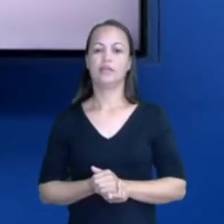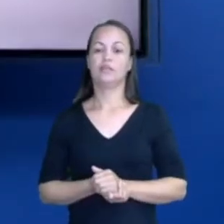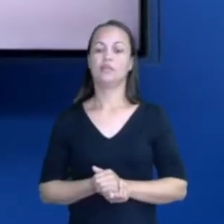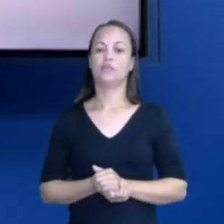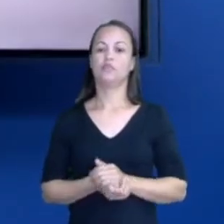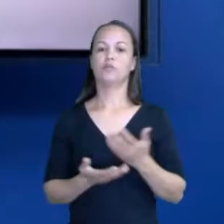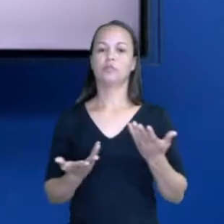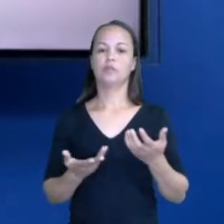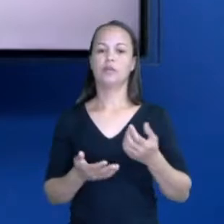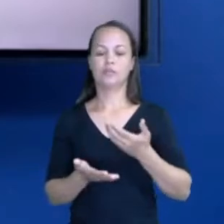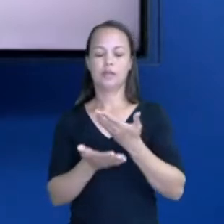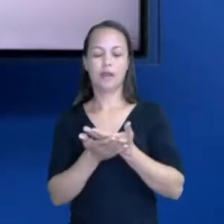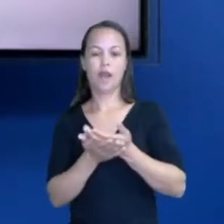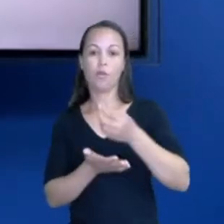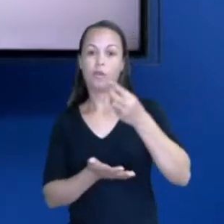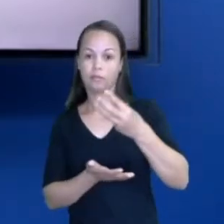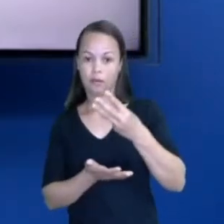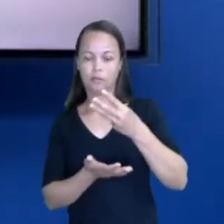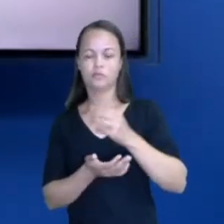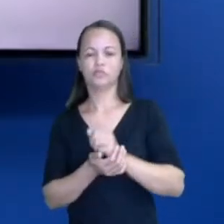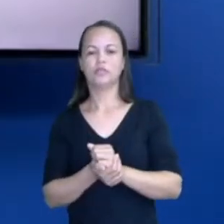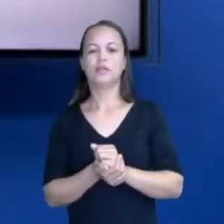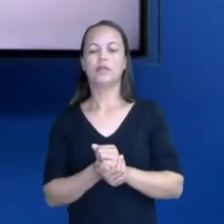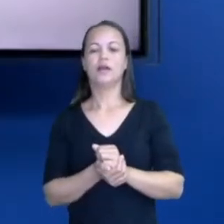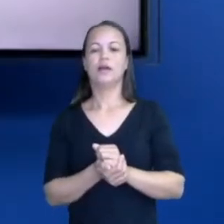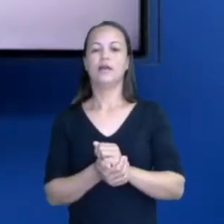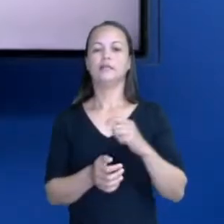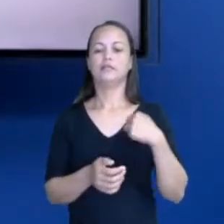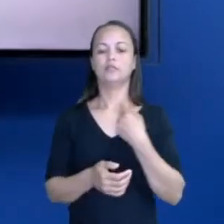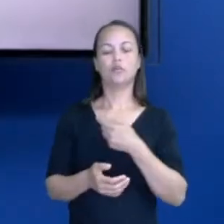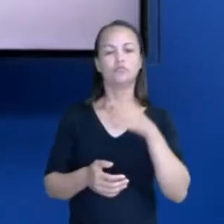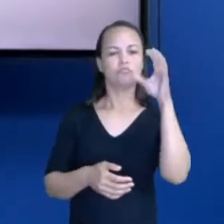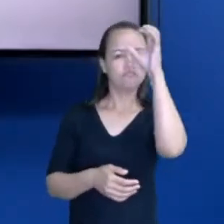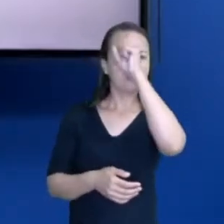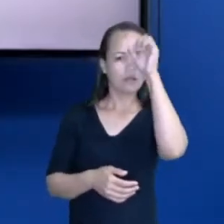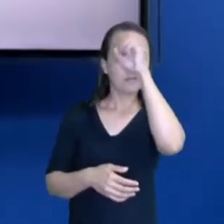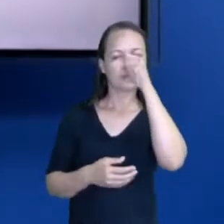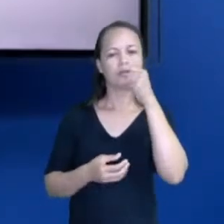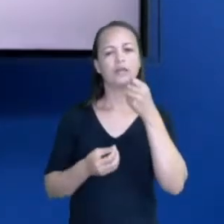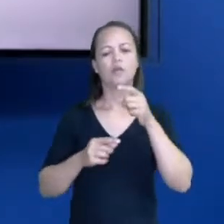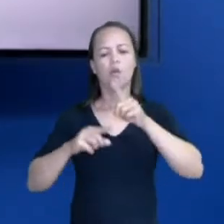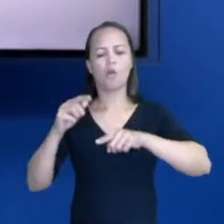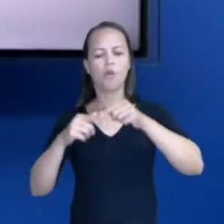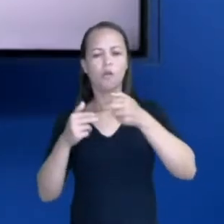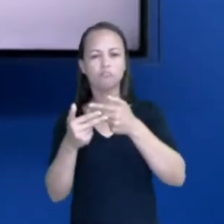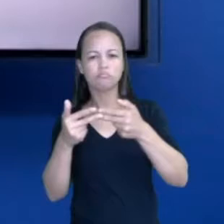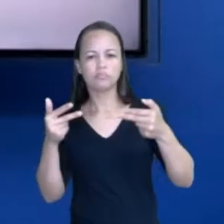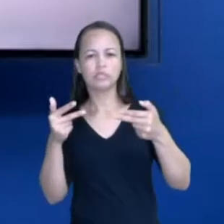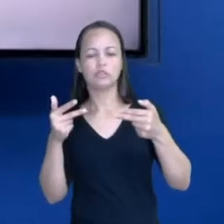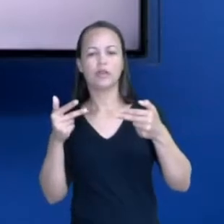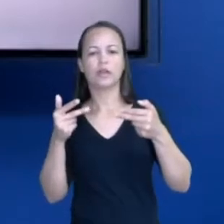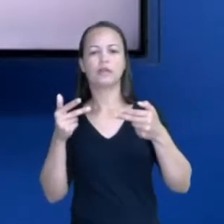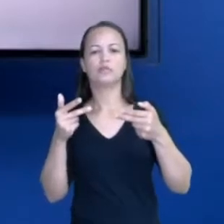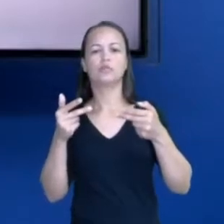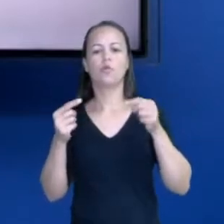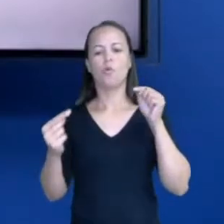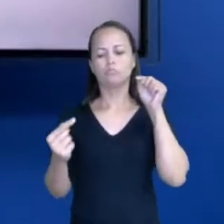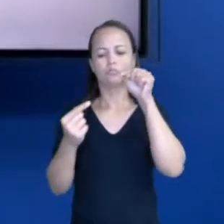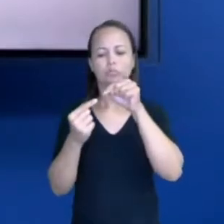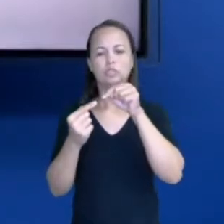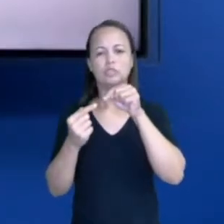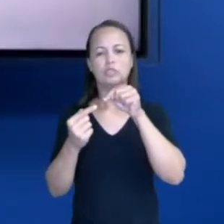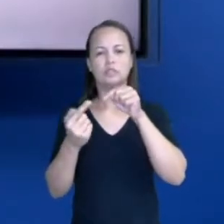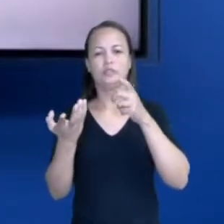nossa terceira aula, na verdade. Essa nossa terceira aula, nós vamos aprender sobre um objeto, certo? O objetivo